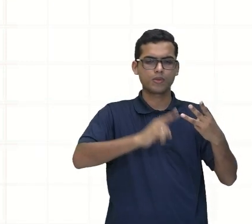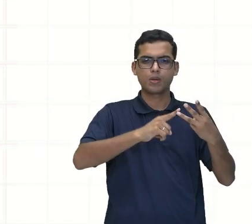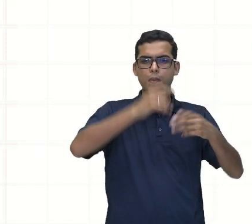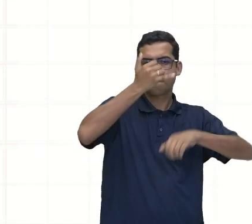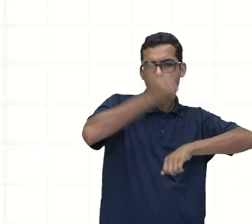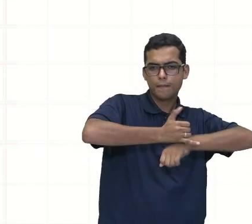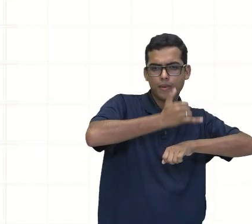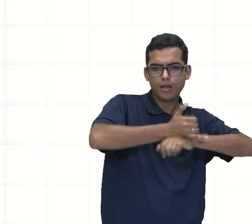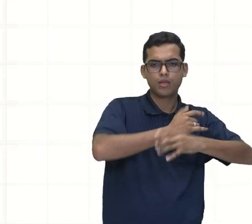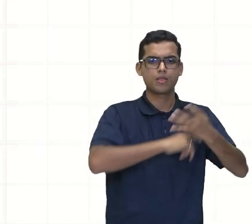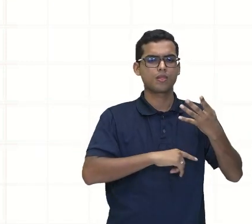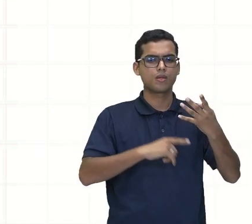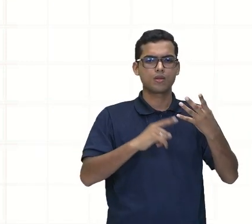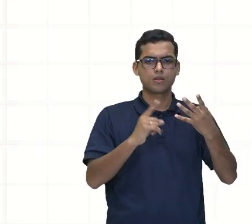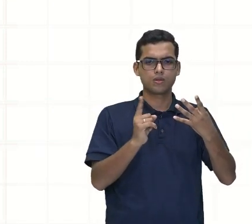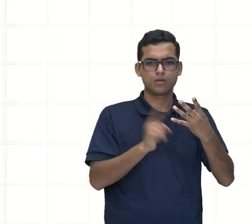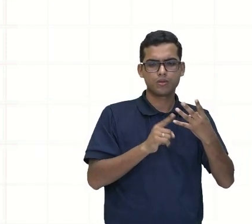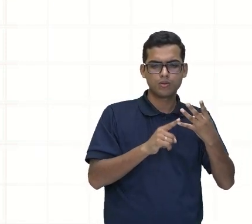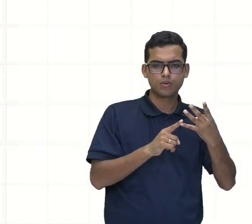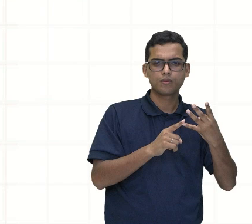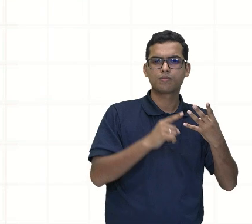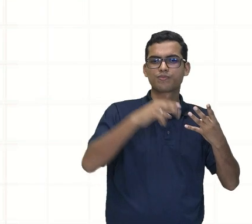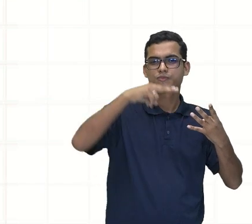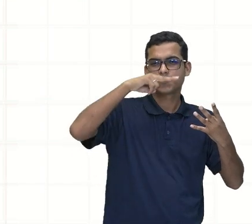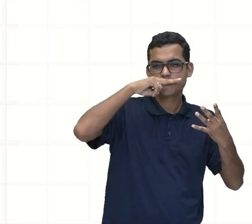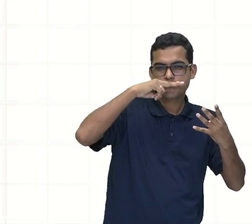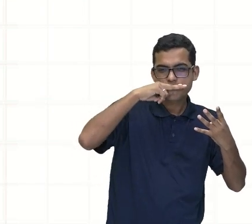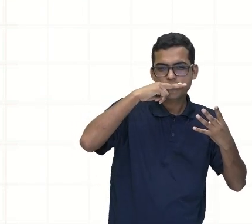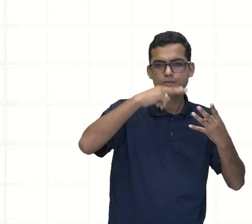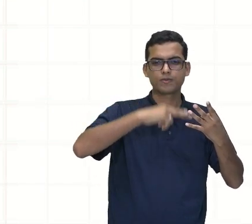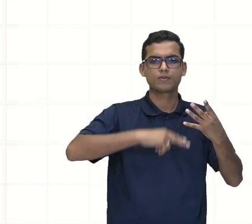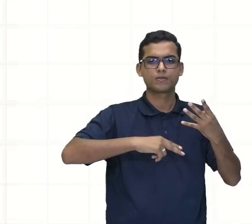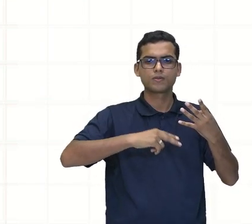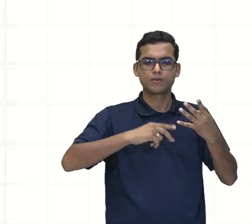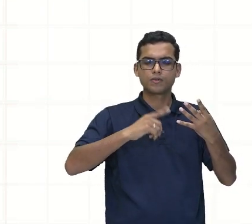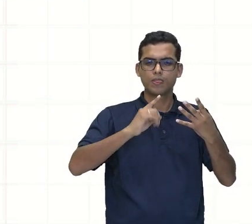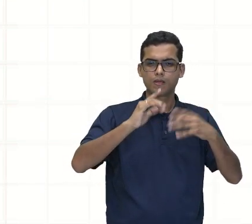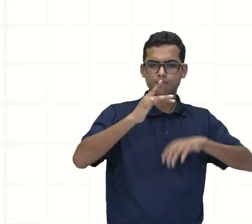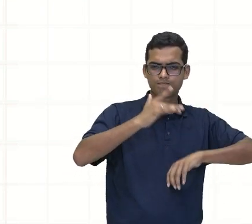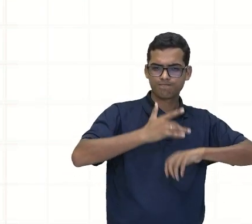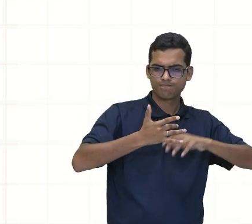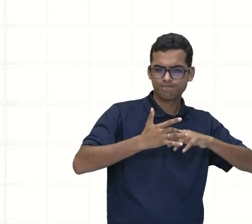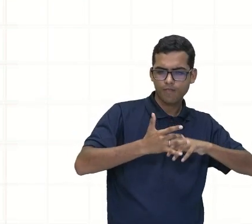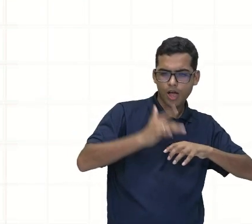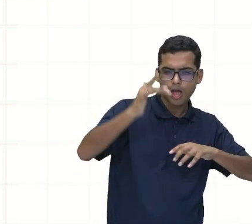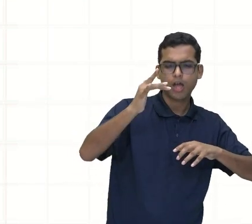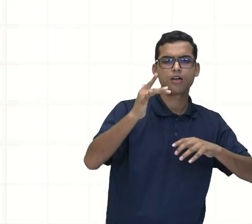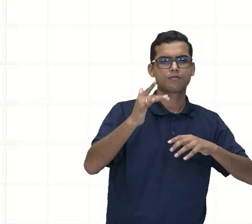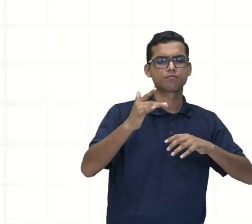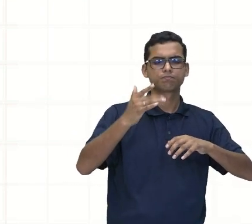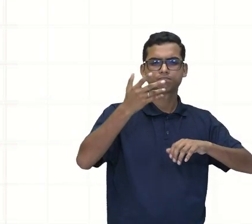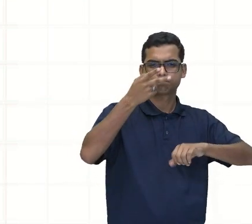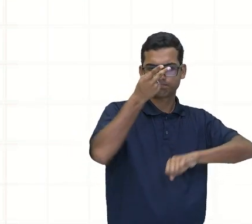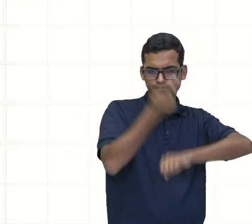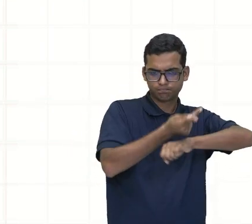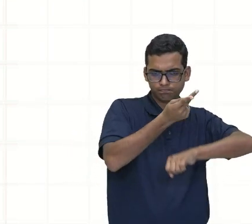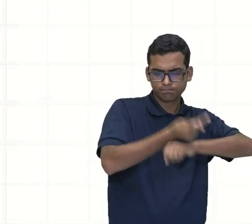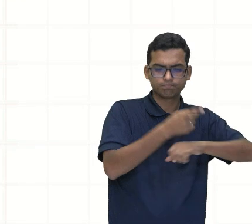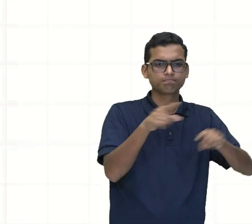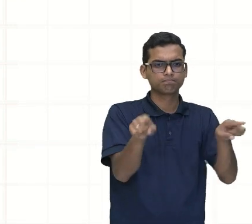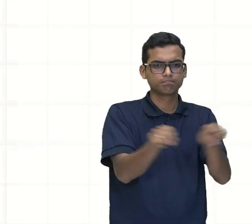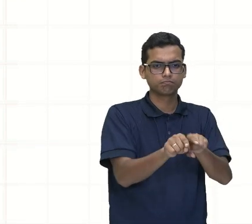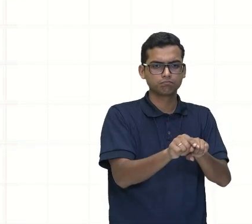exemplo, a cana-de-açúcar, os metais preciosos, como, por exemplo, ouro e prata. Dentro do